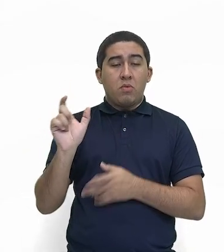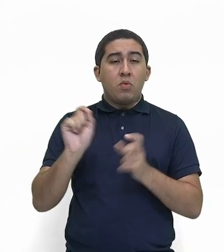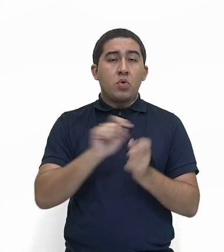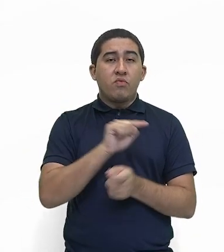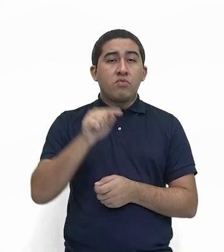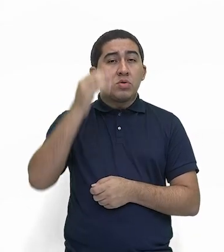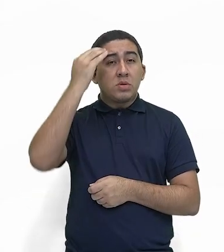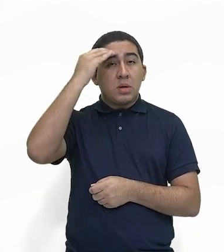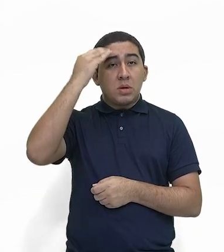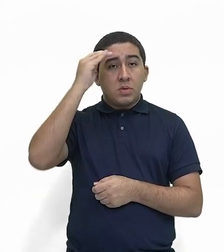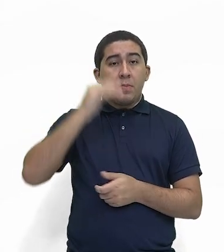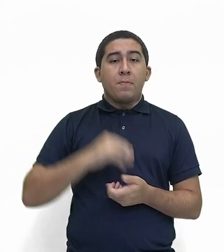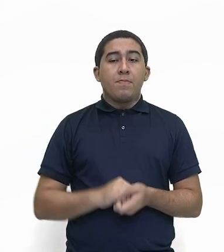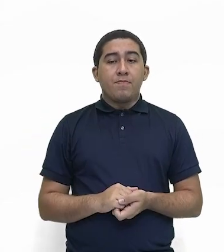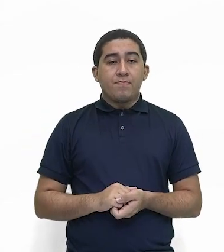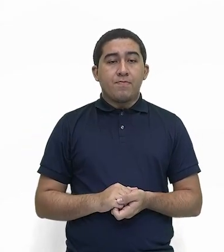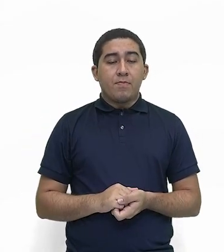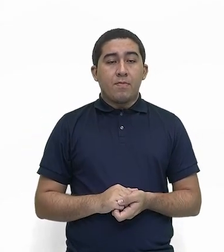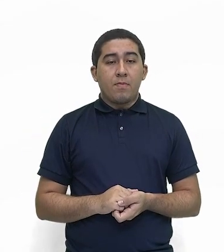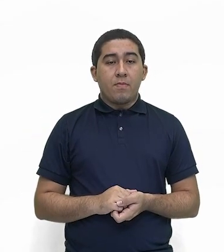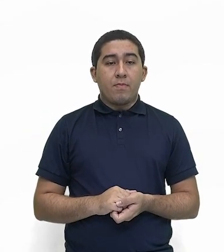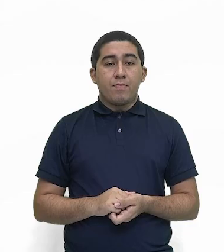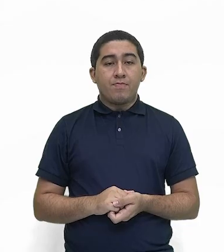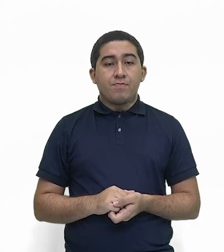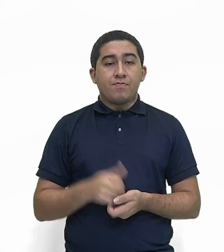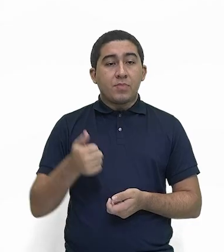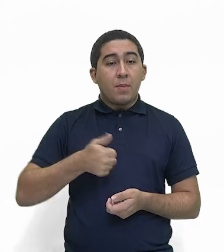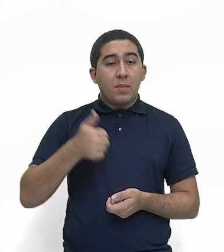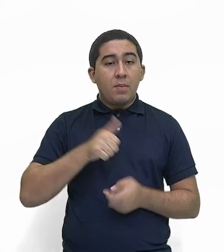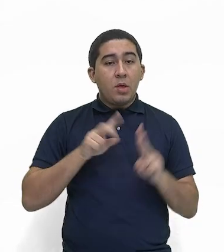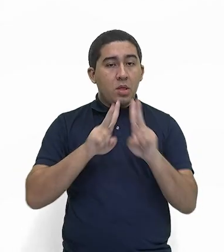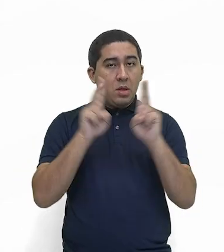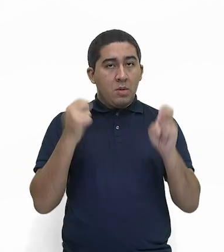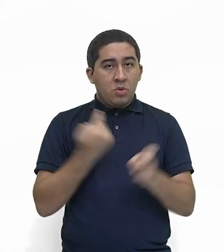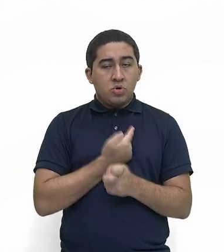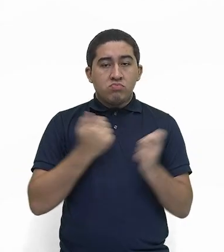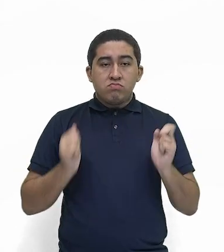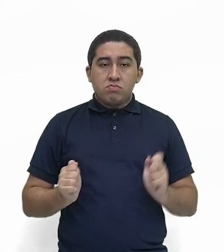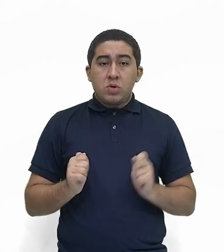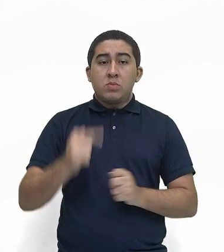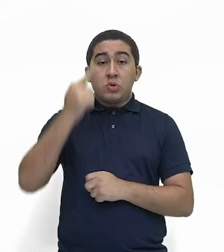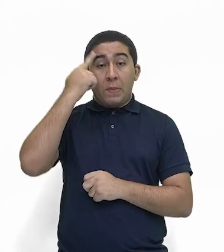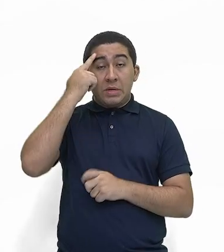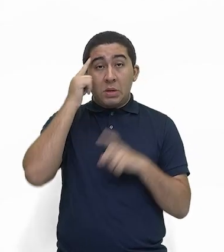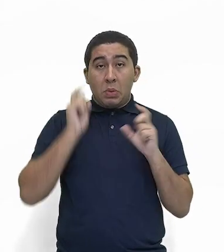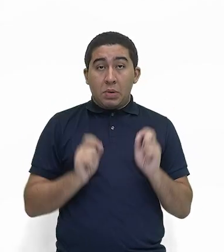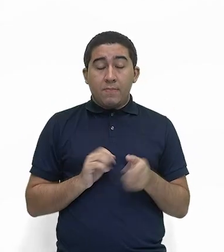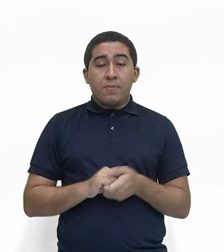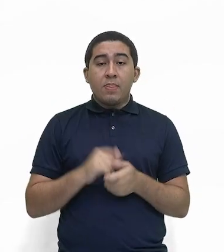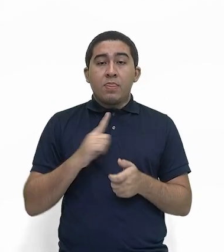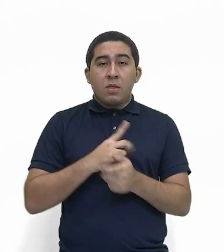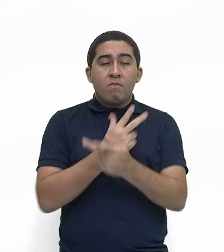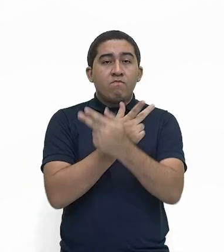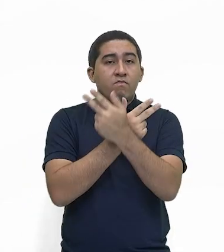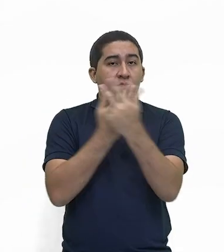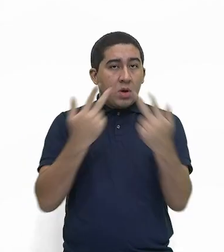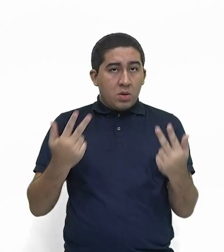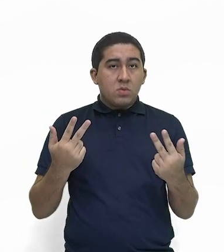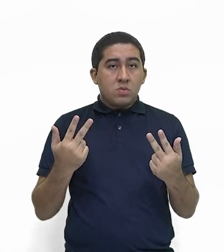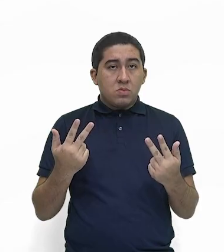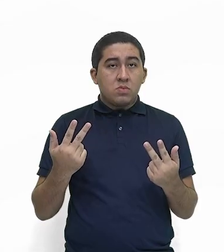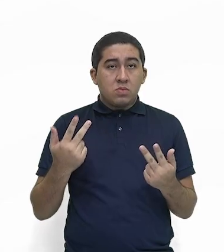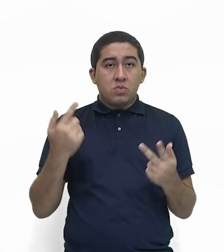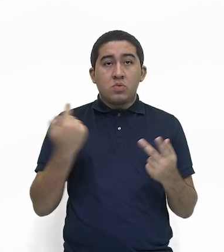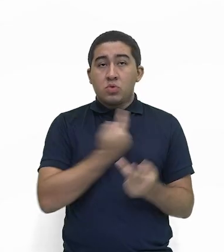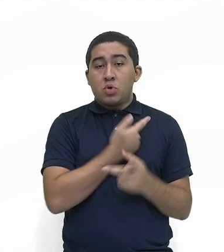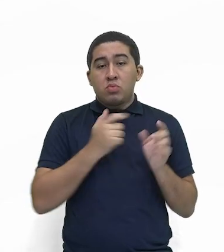você entende, né? Então, em primeiro lugar, um ponto assim que a gente pode pensar, tem muitos pontos, né, que a